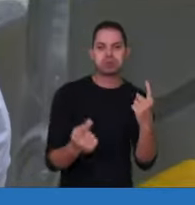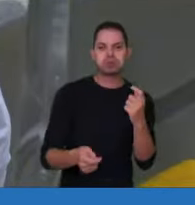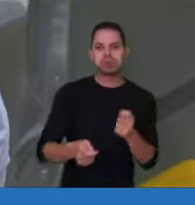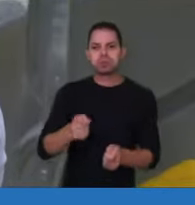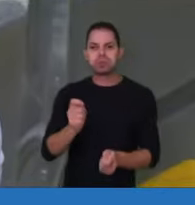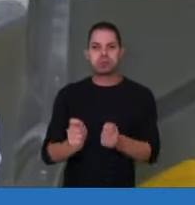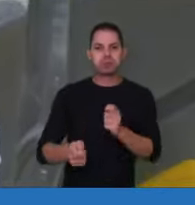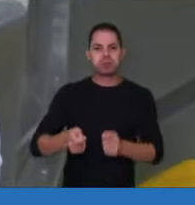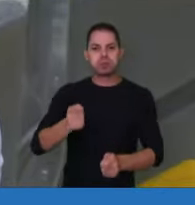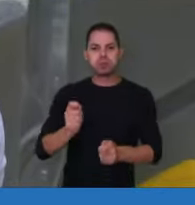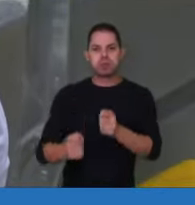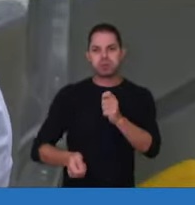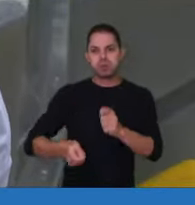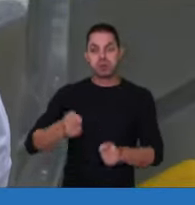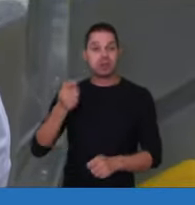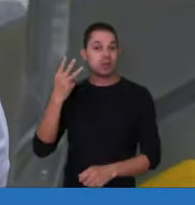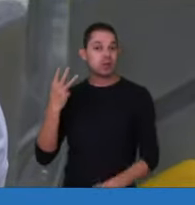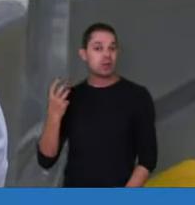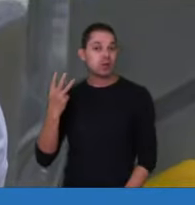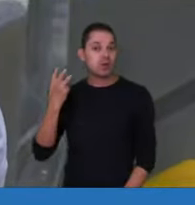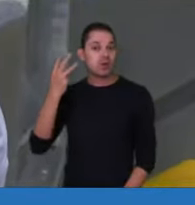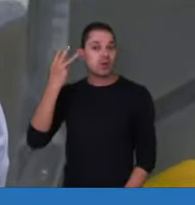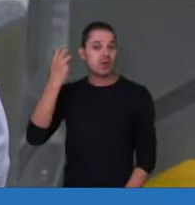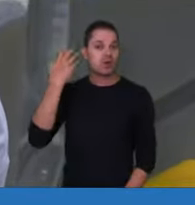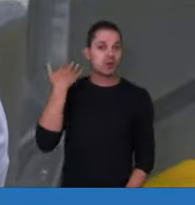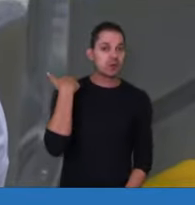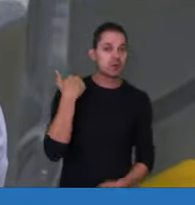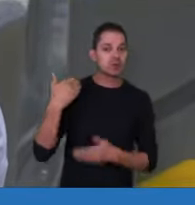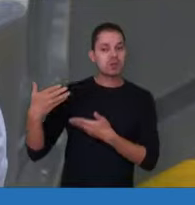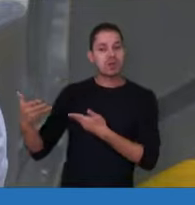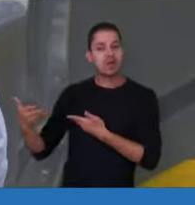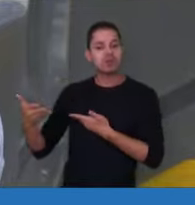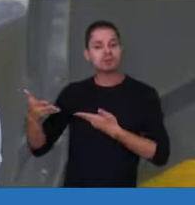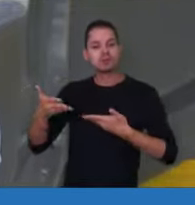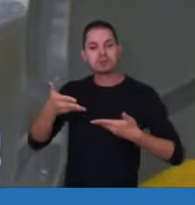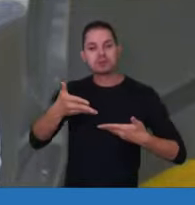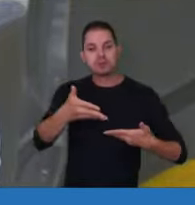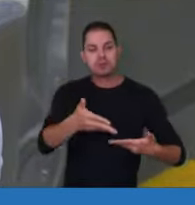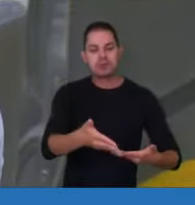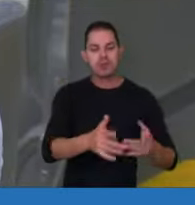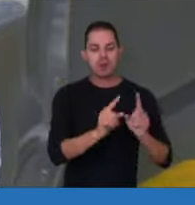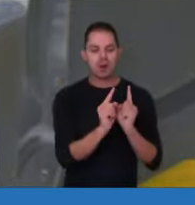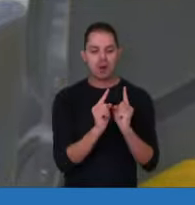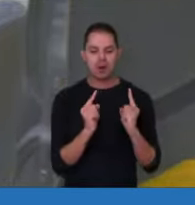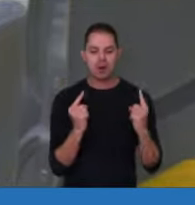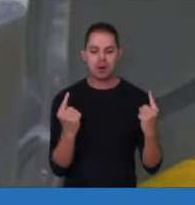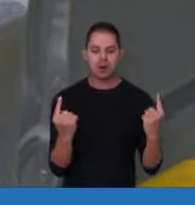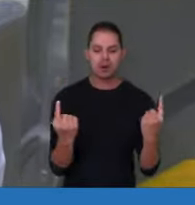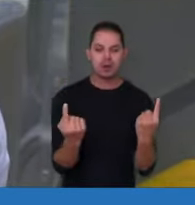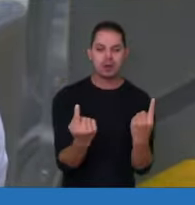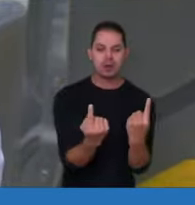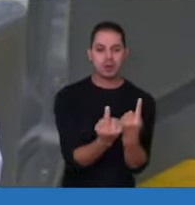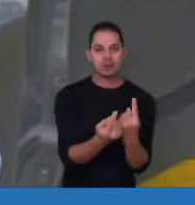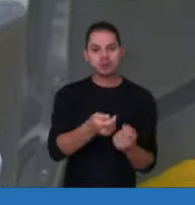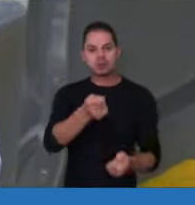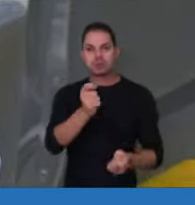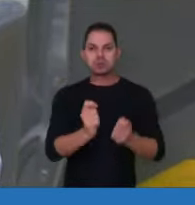tambor. Marielle nos convidou para uma roda de